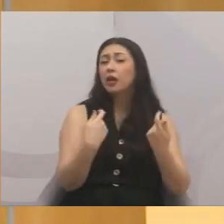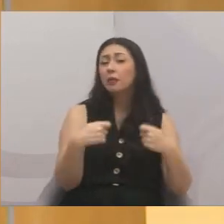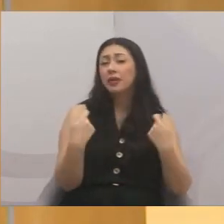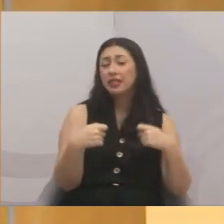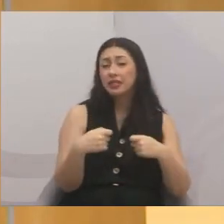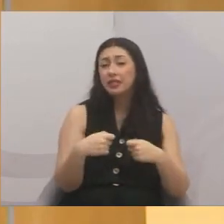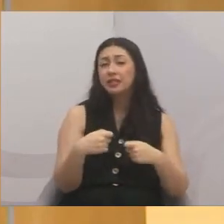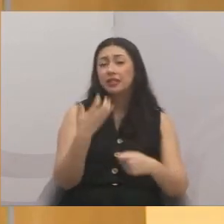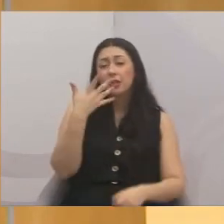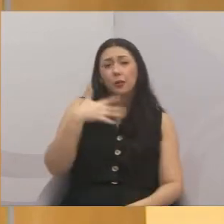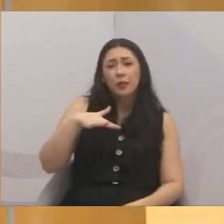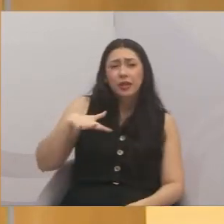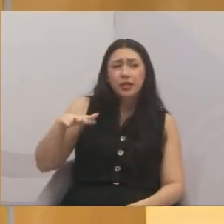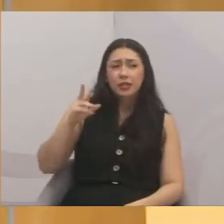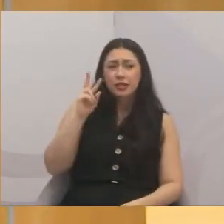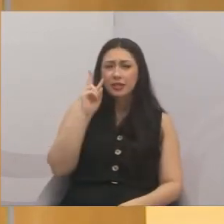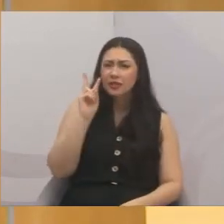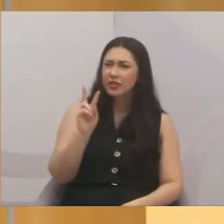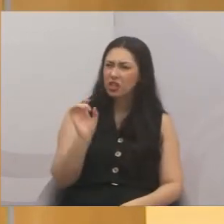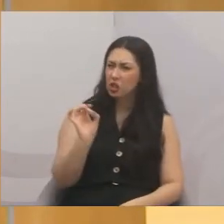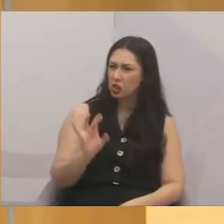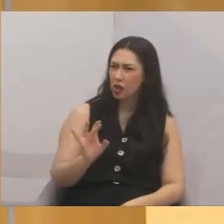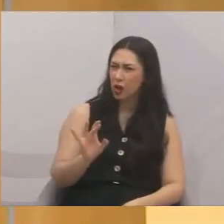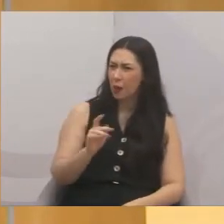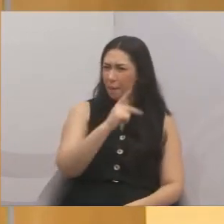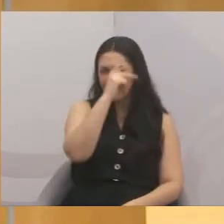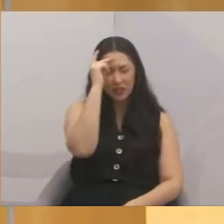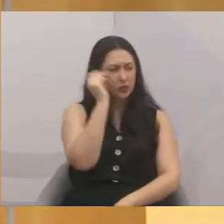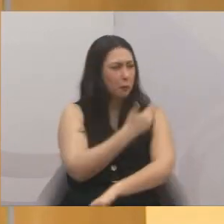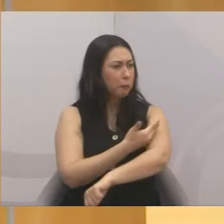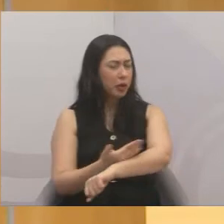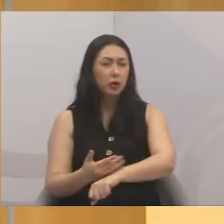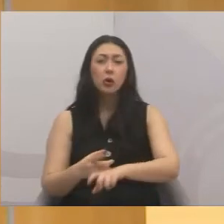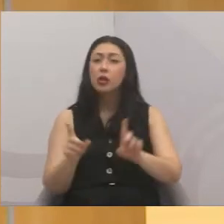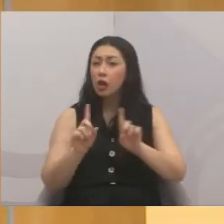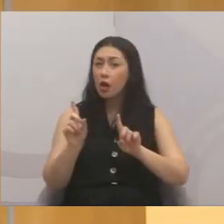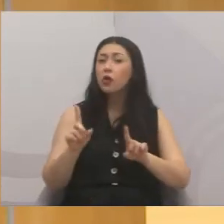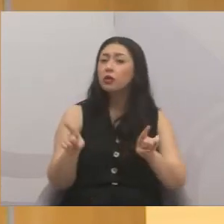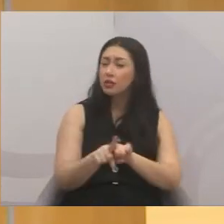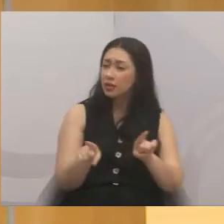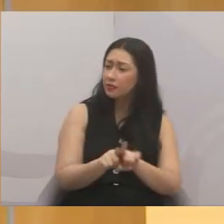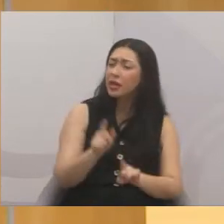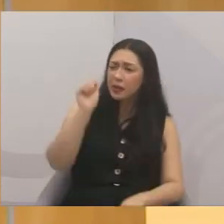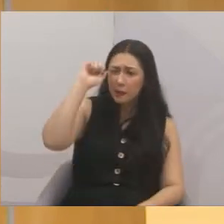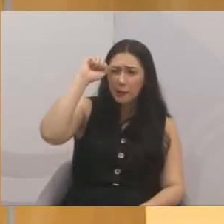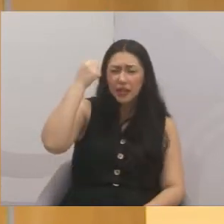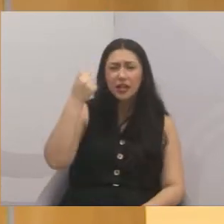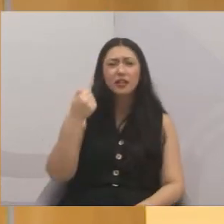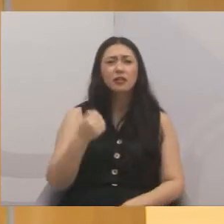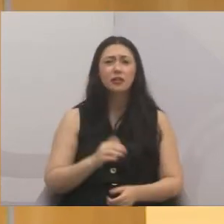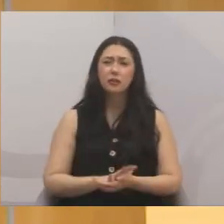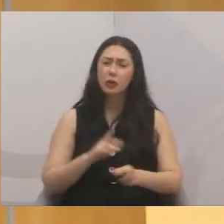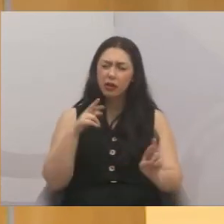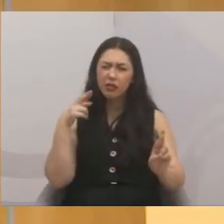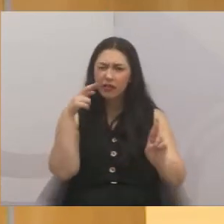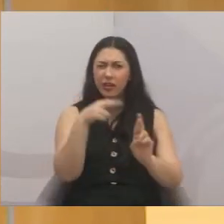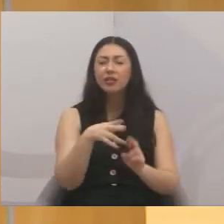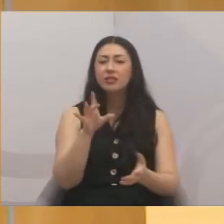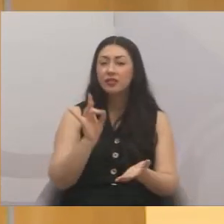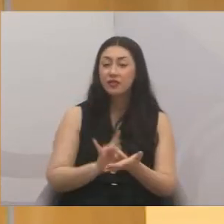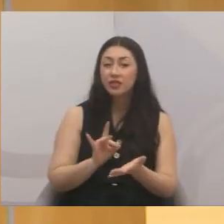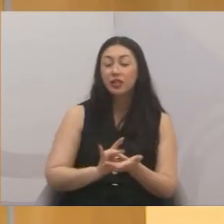que ela não tenha só o exemplo da menina da princesa branca, que ela tenha exemplos reais, Quando a gente não conta a nossa história, quando a gente